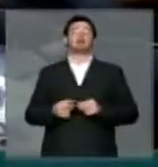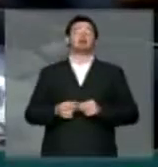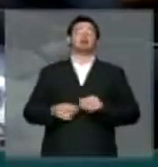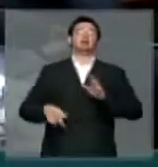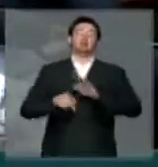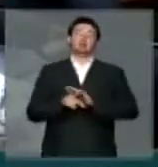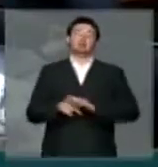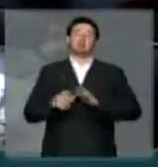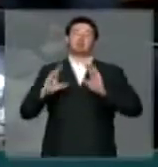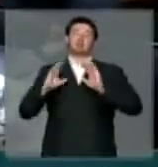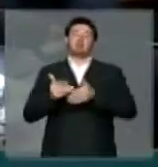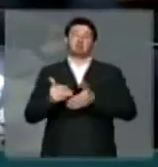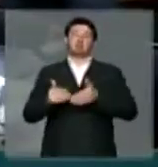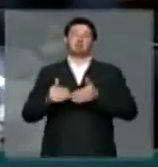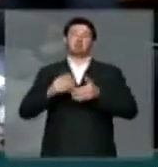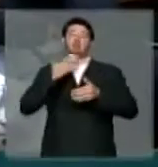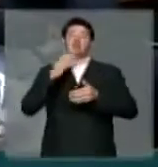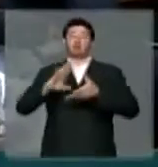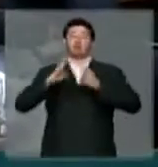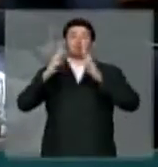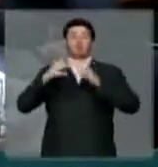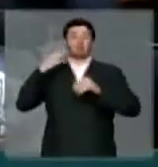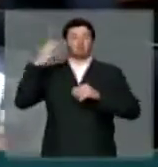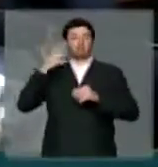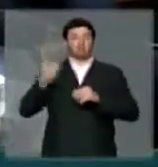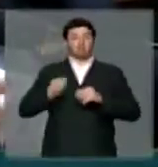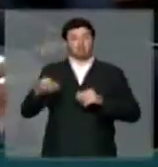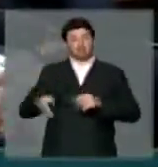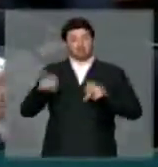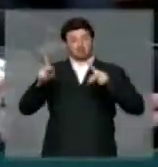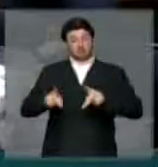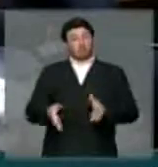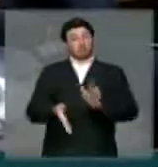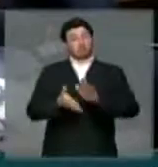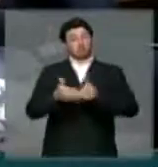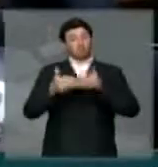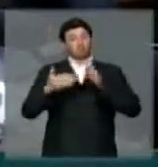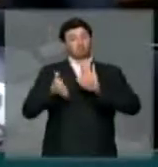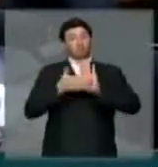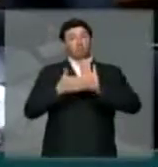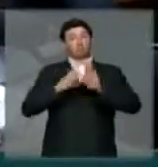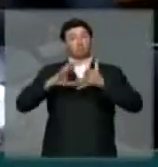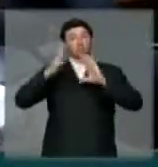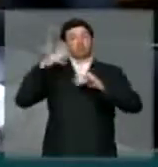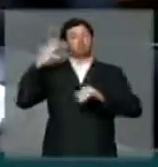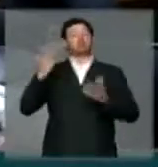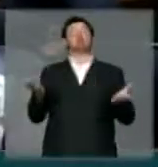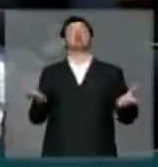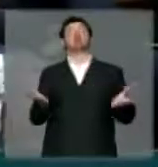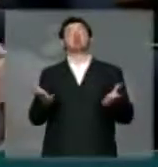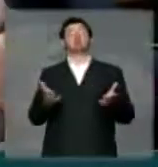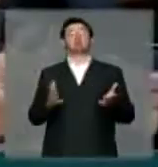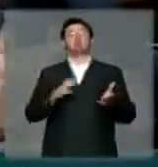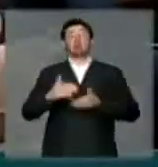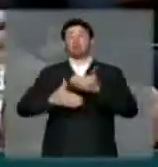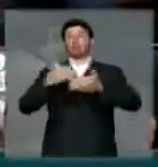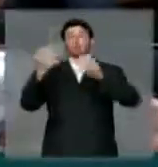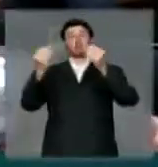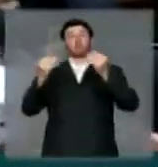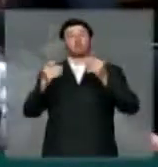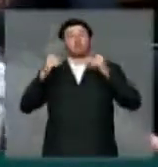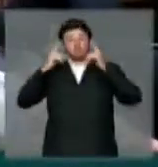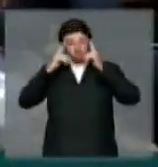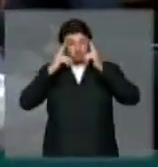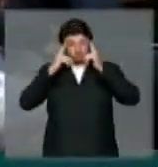Parlamentar pela Reforma Política com participação popular, propondo um projeto de reforma política, que já se avançou muito em